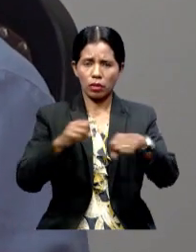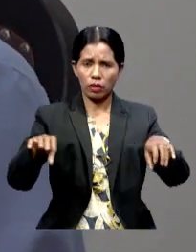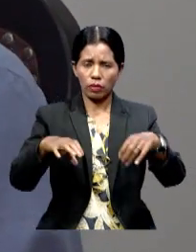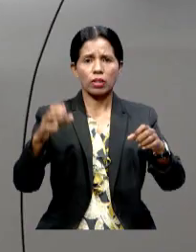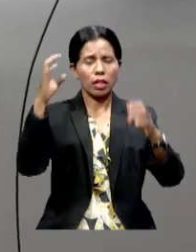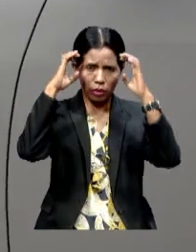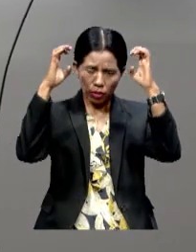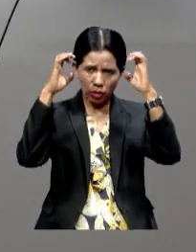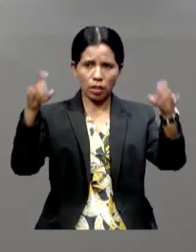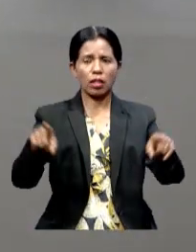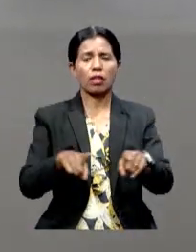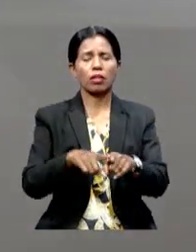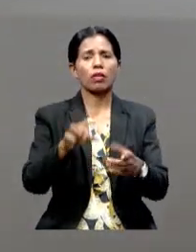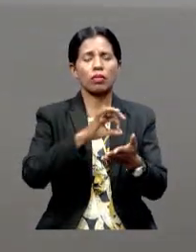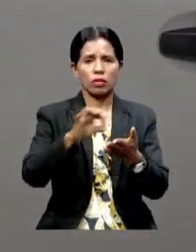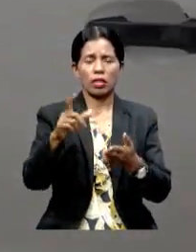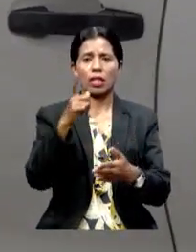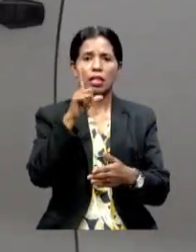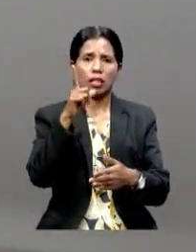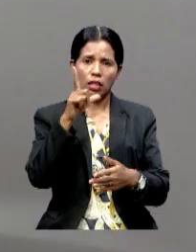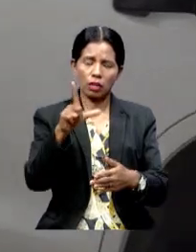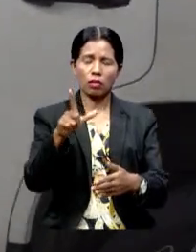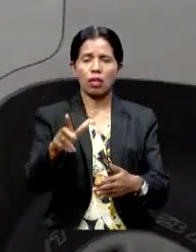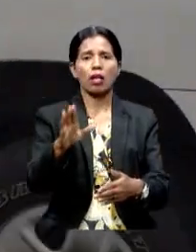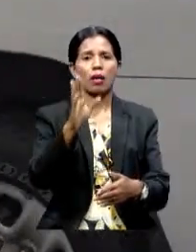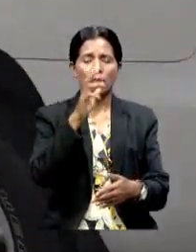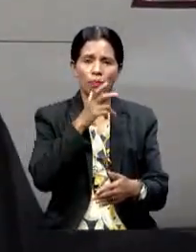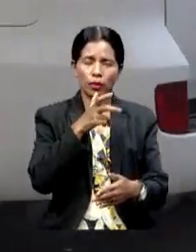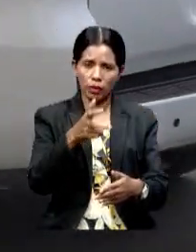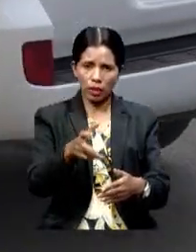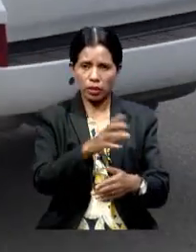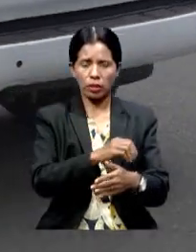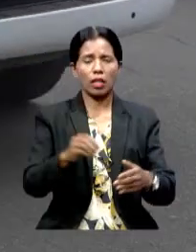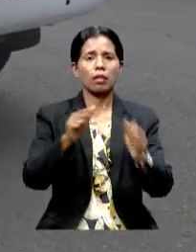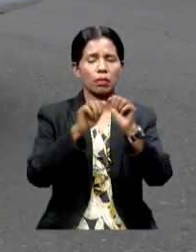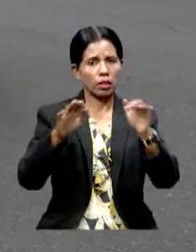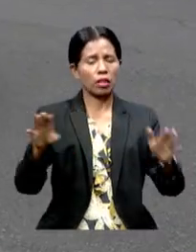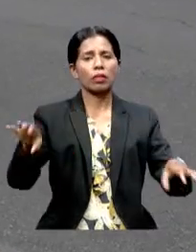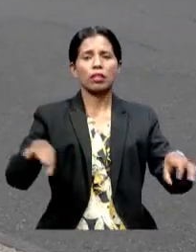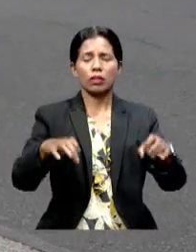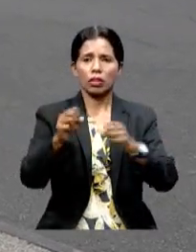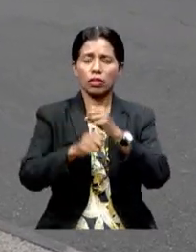Educação, a nessa formação língua portuguesa, setor administração, segurança